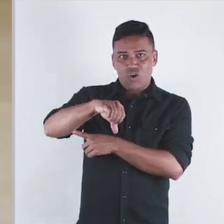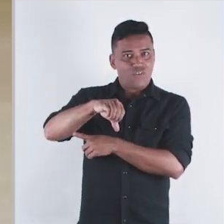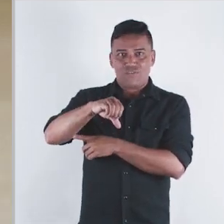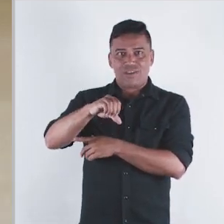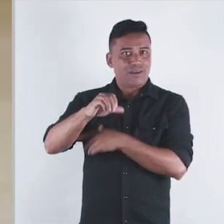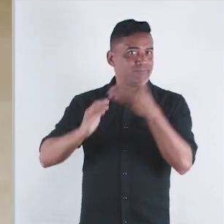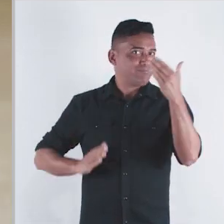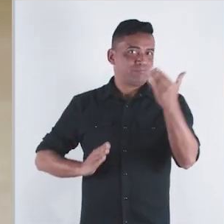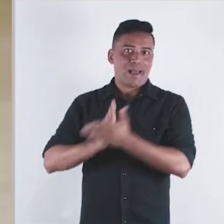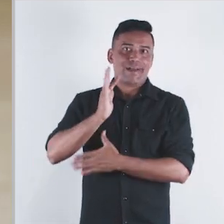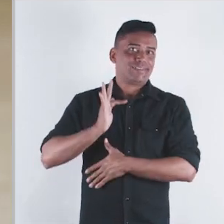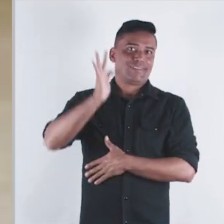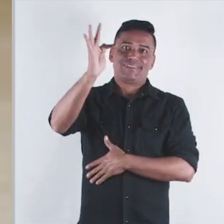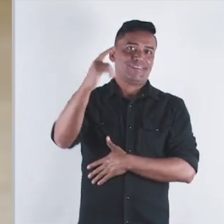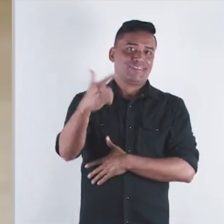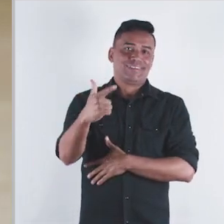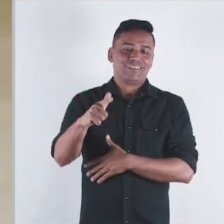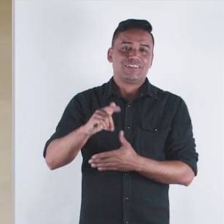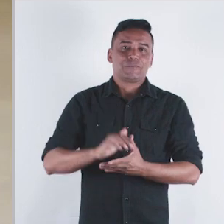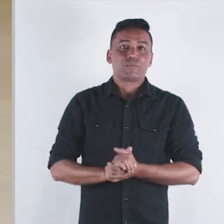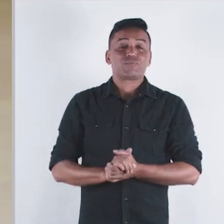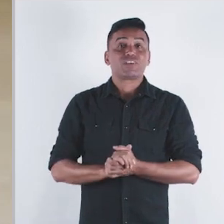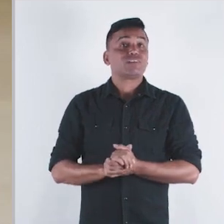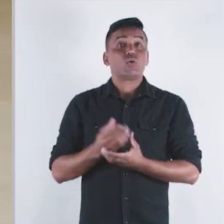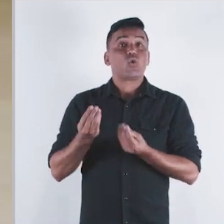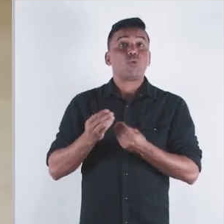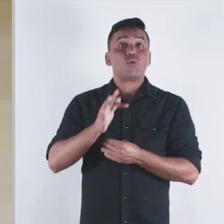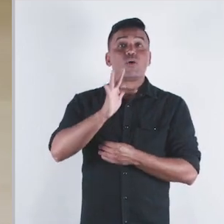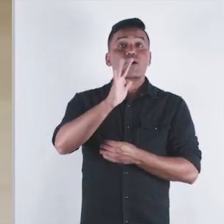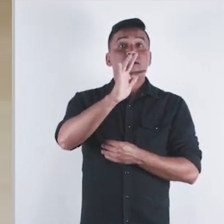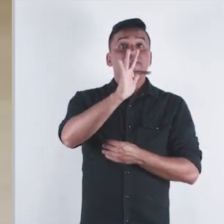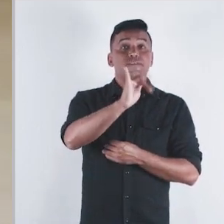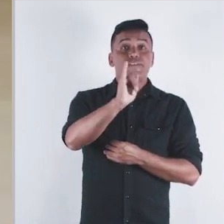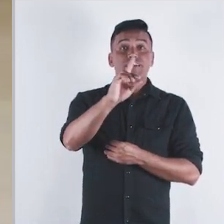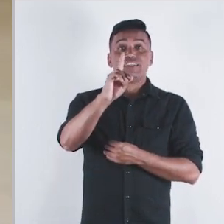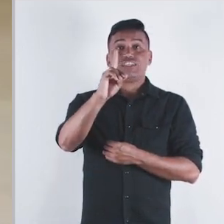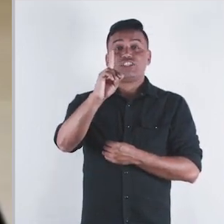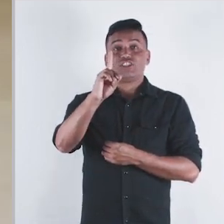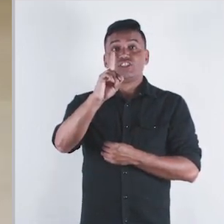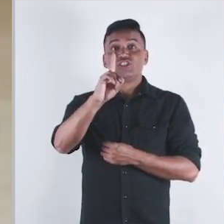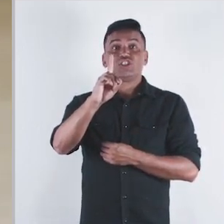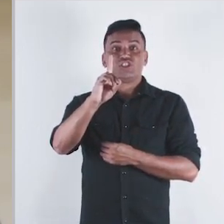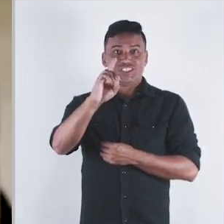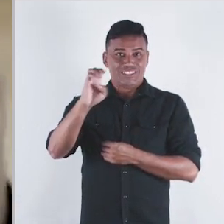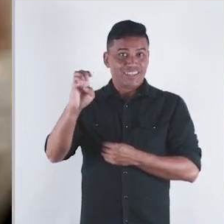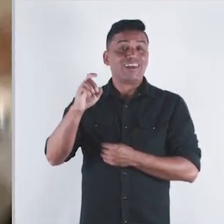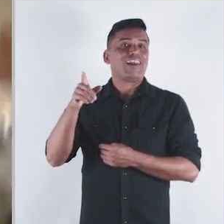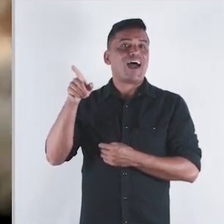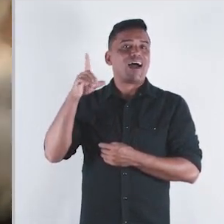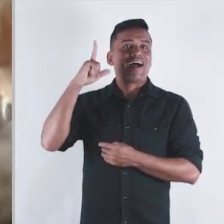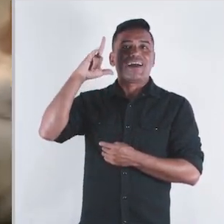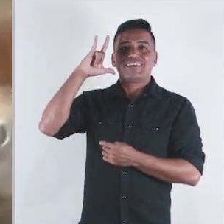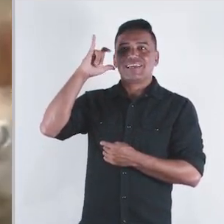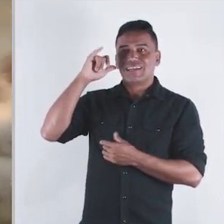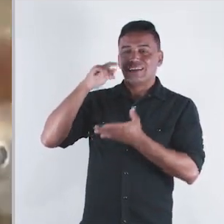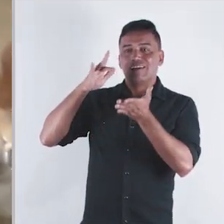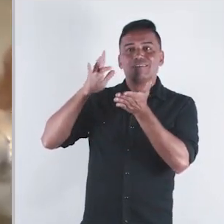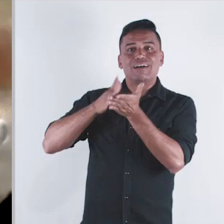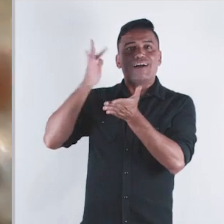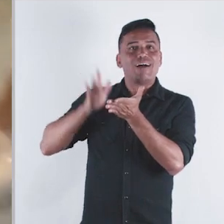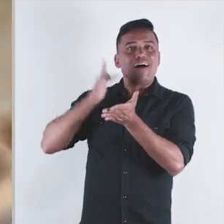é o movimento do leitor no feed do Instagram? É o movimento de rolagem da tela,